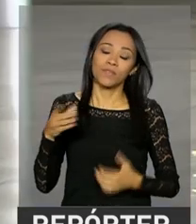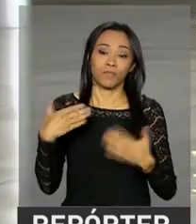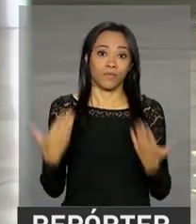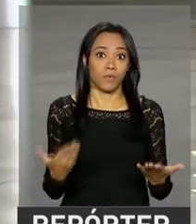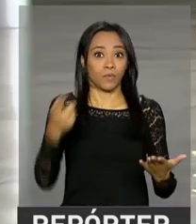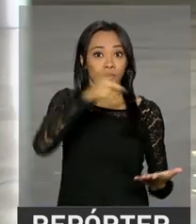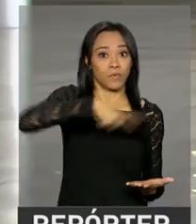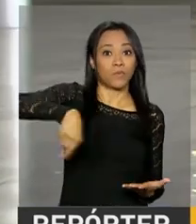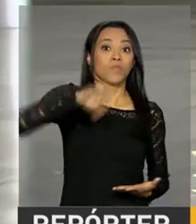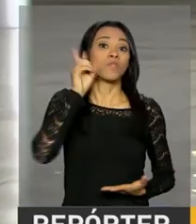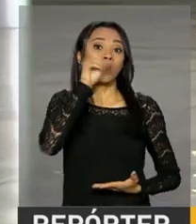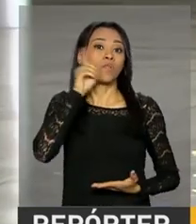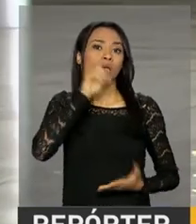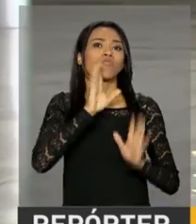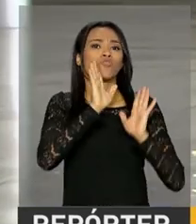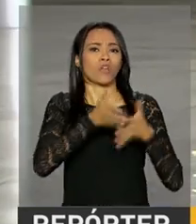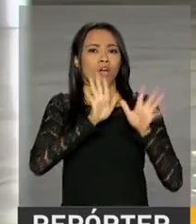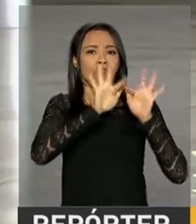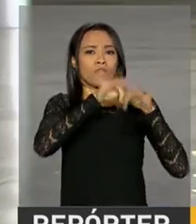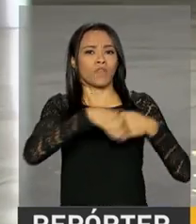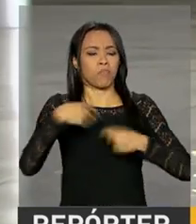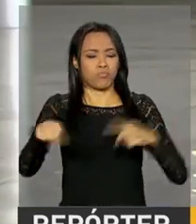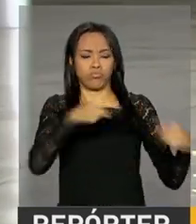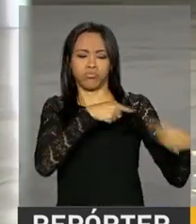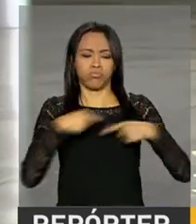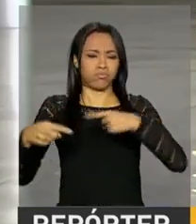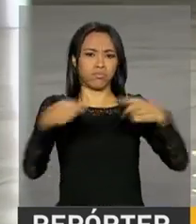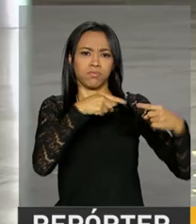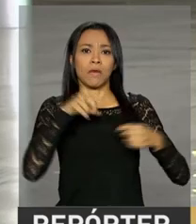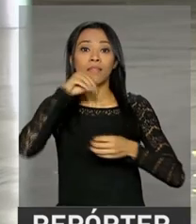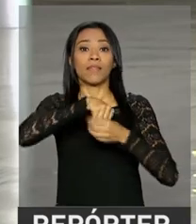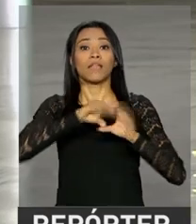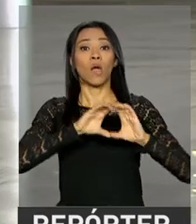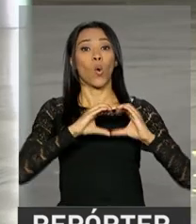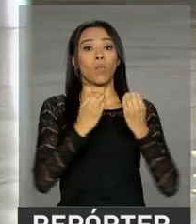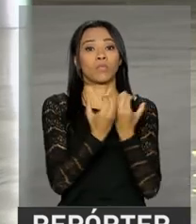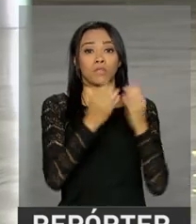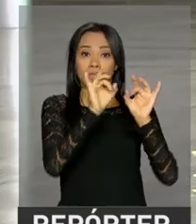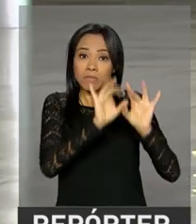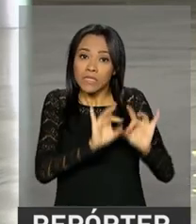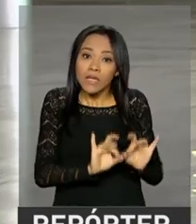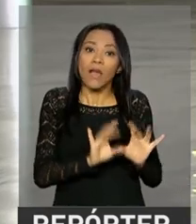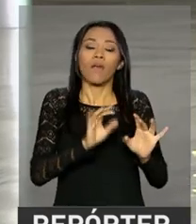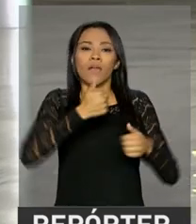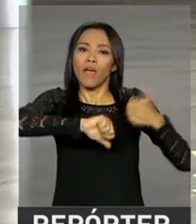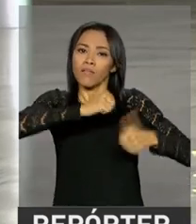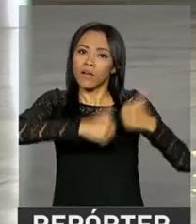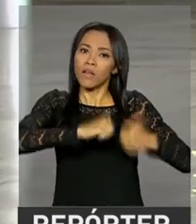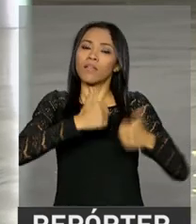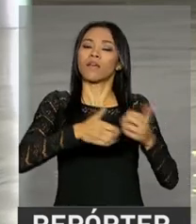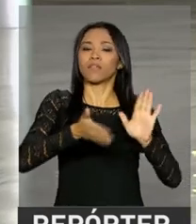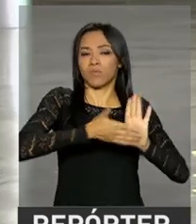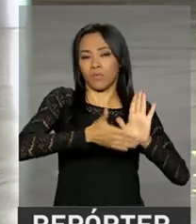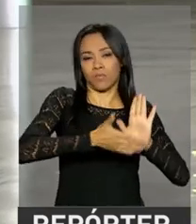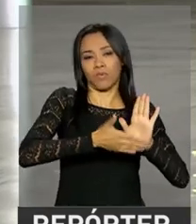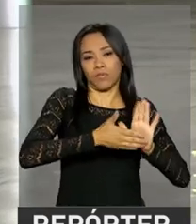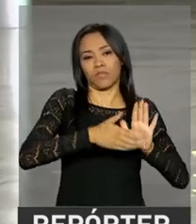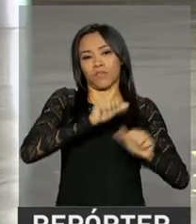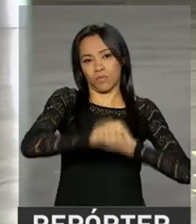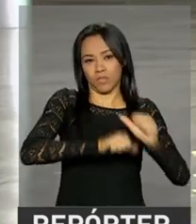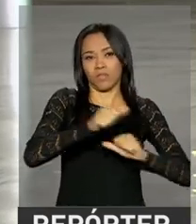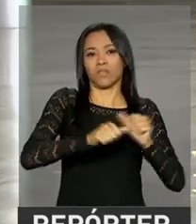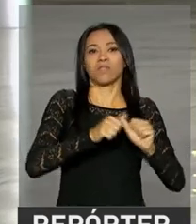deputados encerraram a fase de discussões na comissão especial que analisa a reforma da Previdência já na madrugada de hoje às